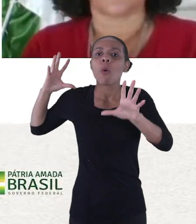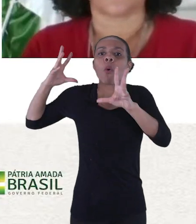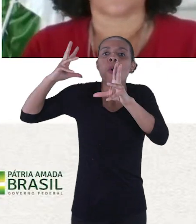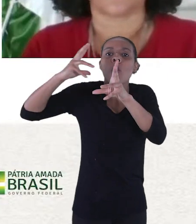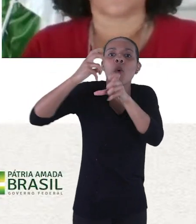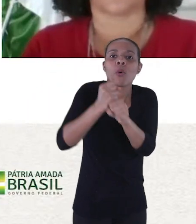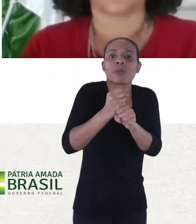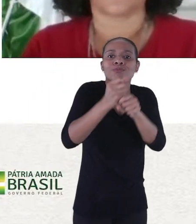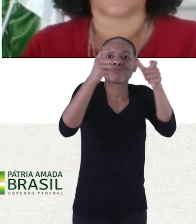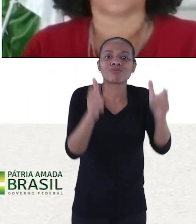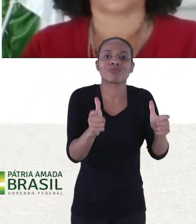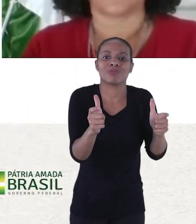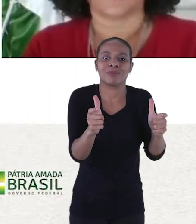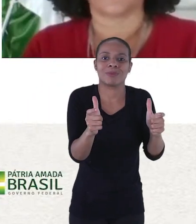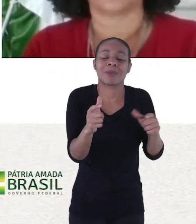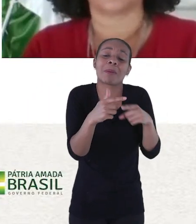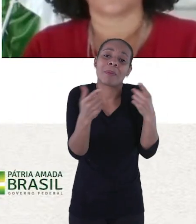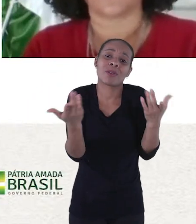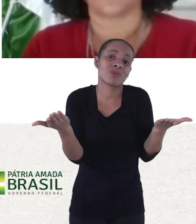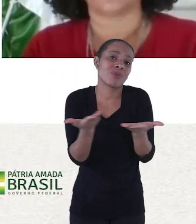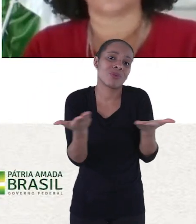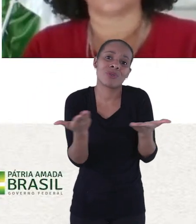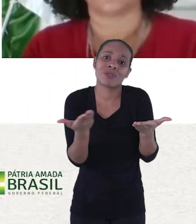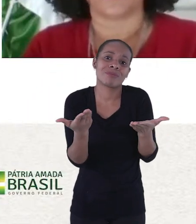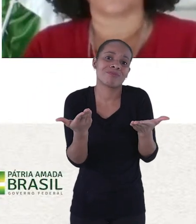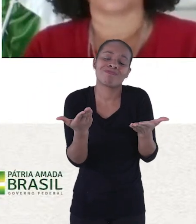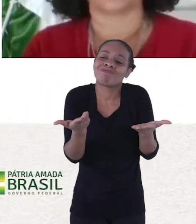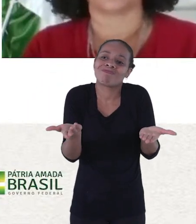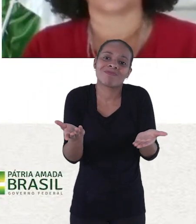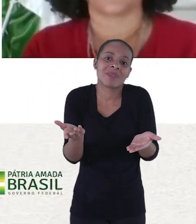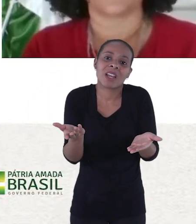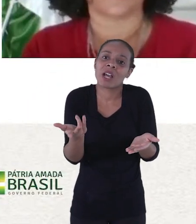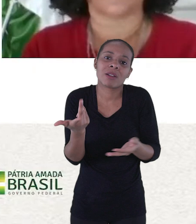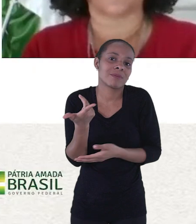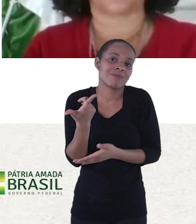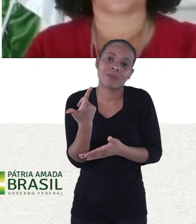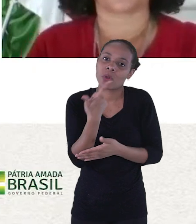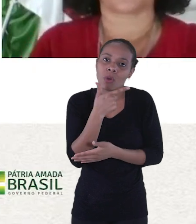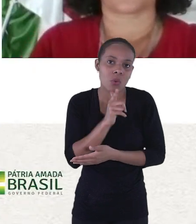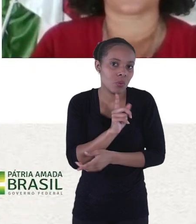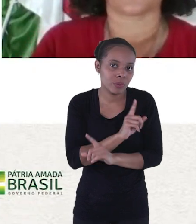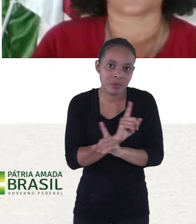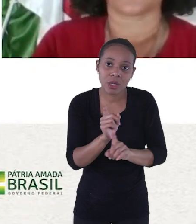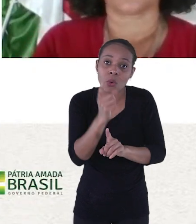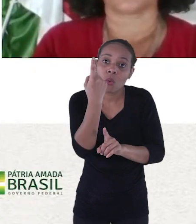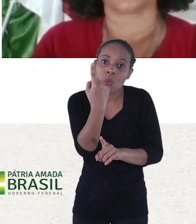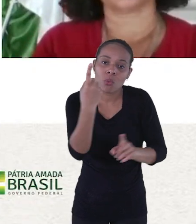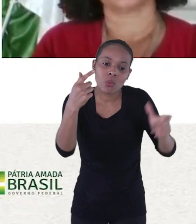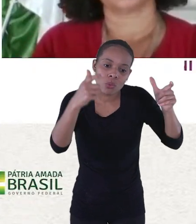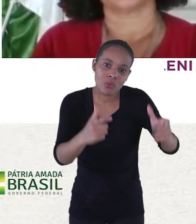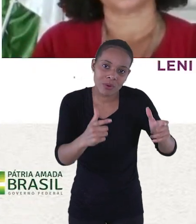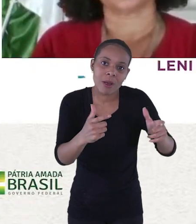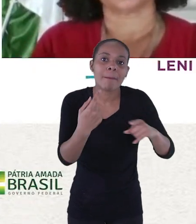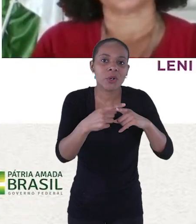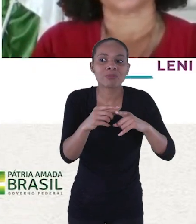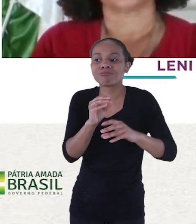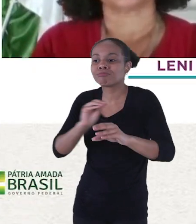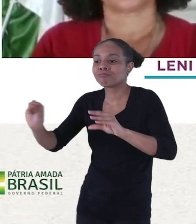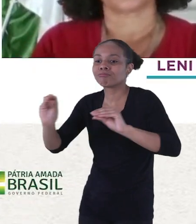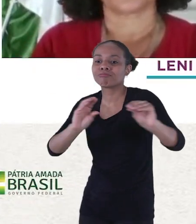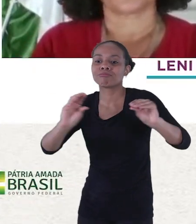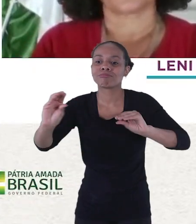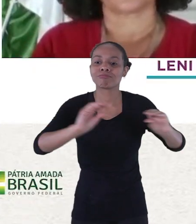as circunstâncias não permitem mais que isso esteja num lugar só. Mas é importante também a gente